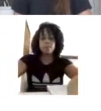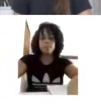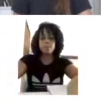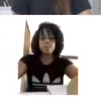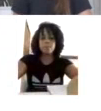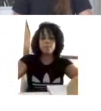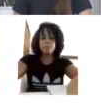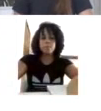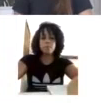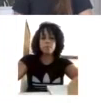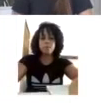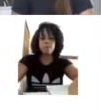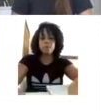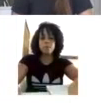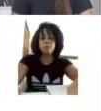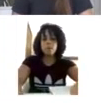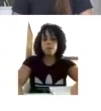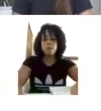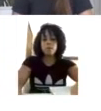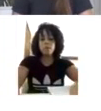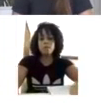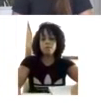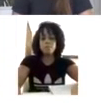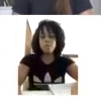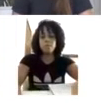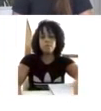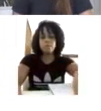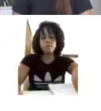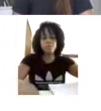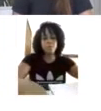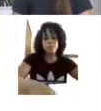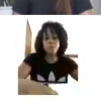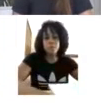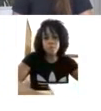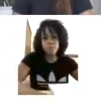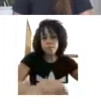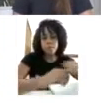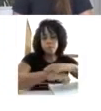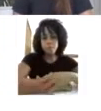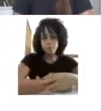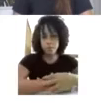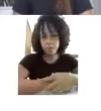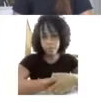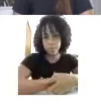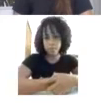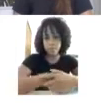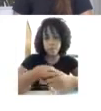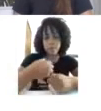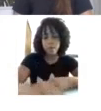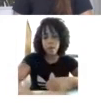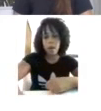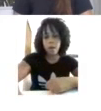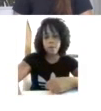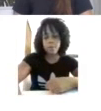ainda no modo remoto, né, por precauções ainda, apesar de a gente estar retomando aos poucos as atividades. Tive